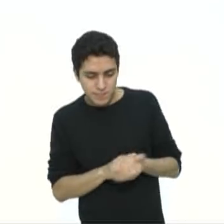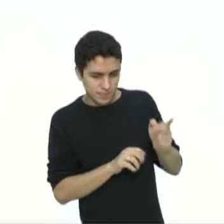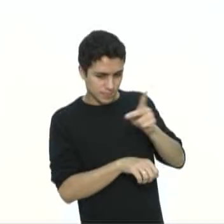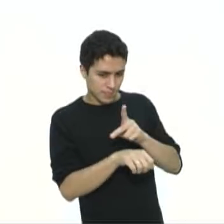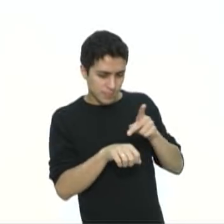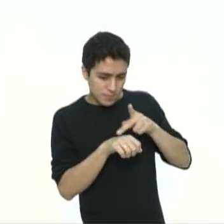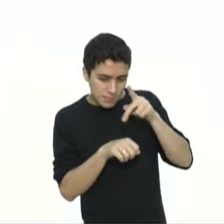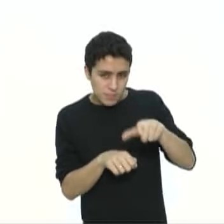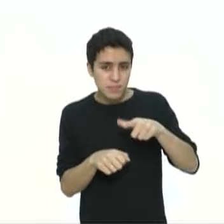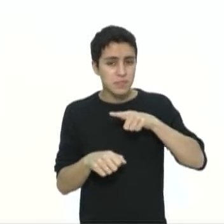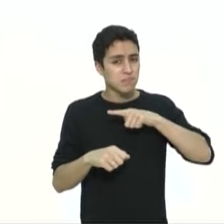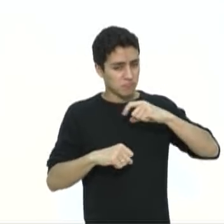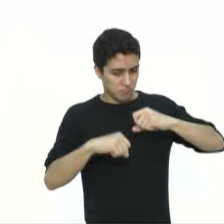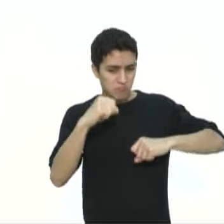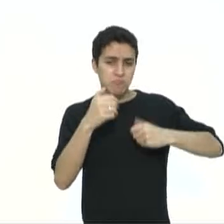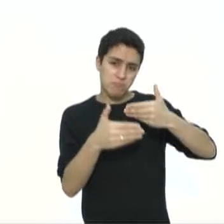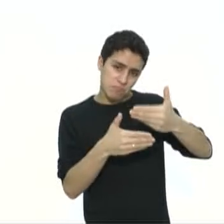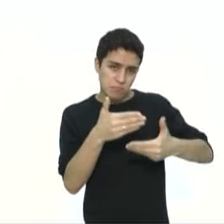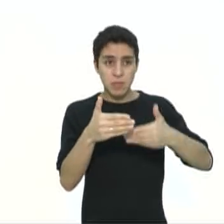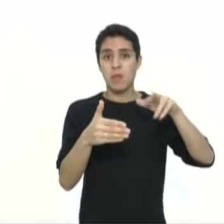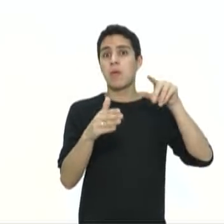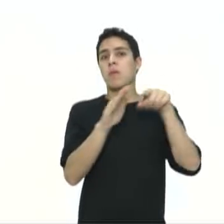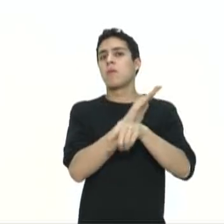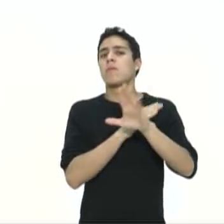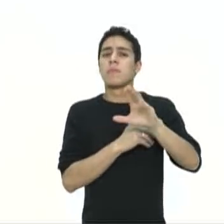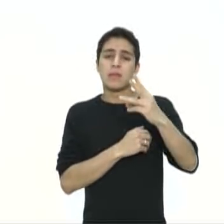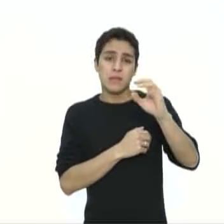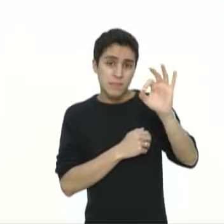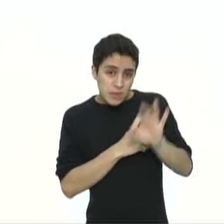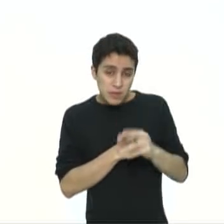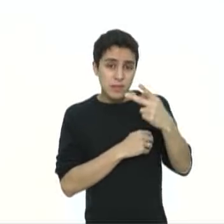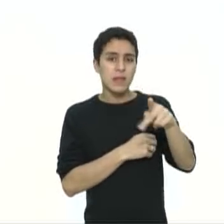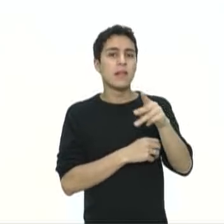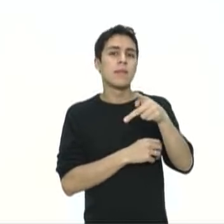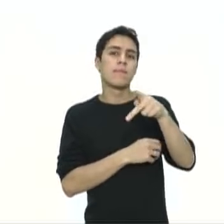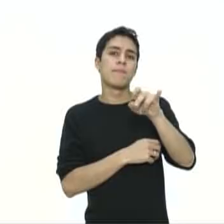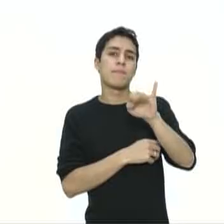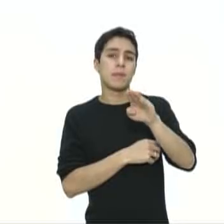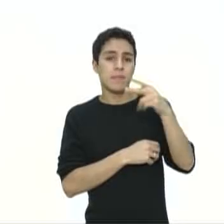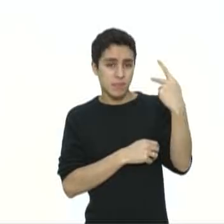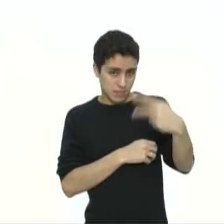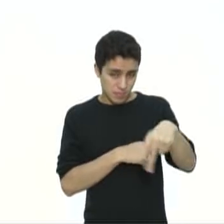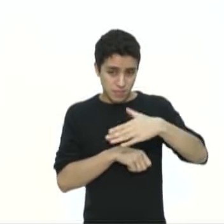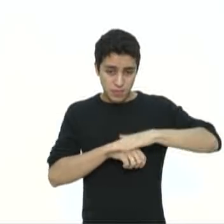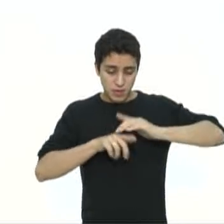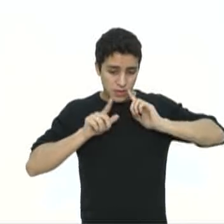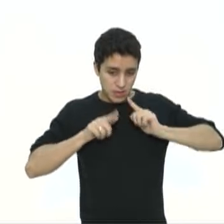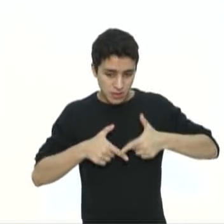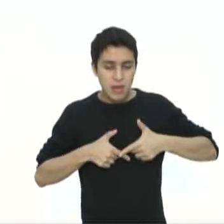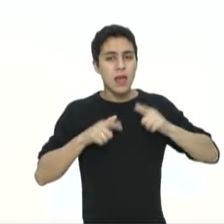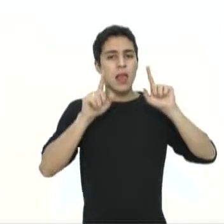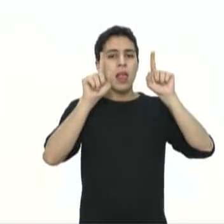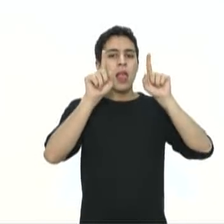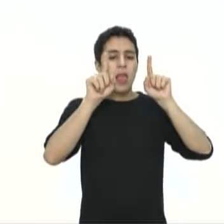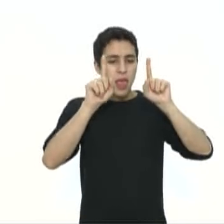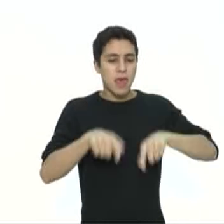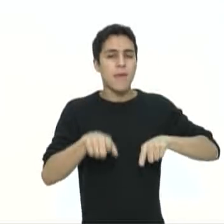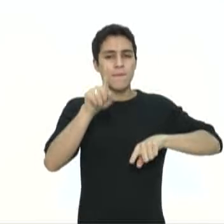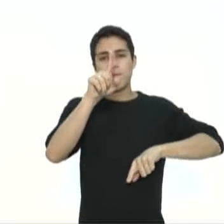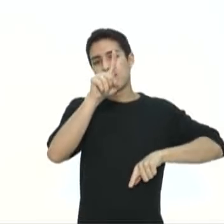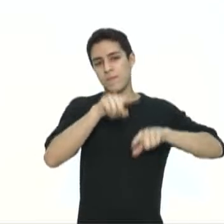desenvolvimento industrial relativo, não tanto, né, mas 30% do PIB, do produto interno bruto de Israel, é de produtos